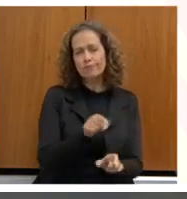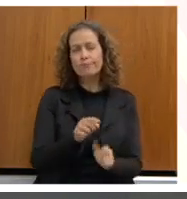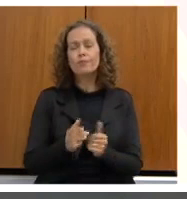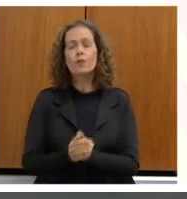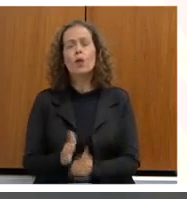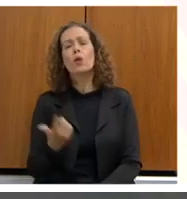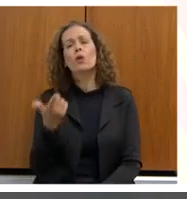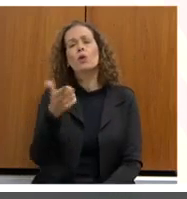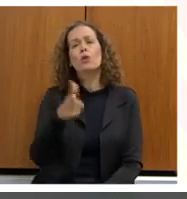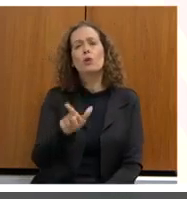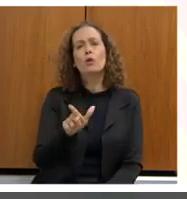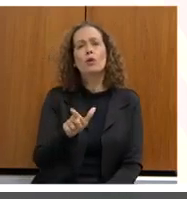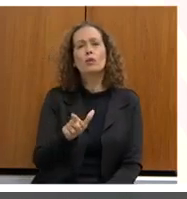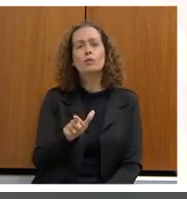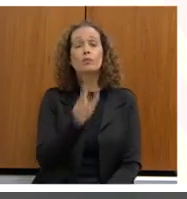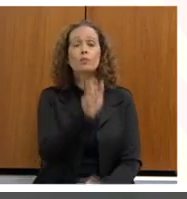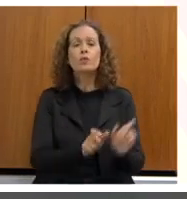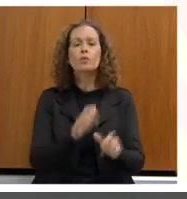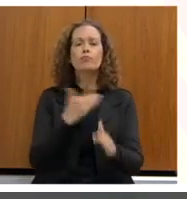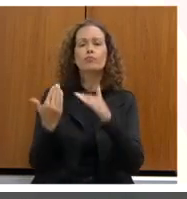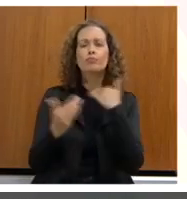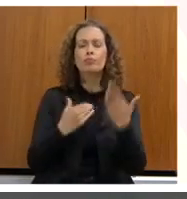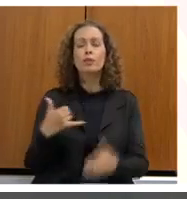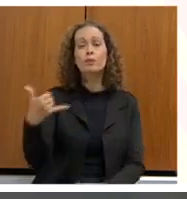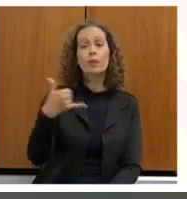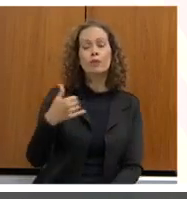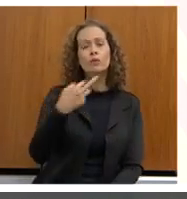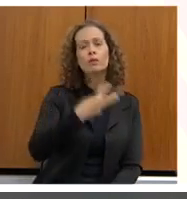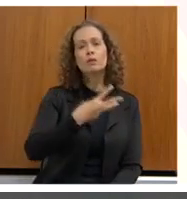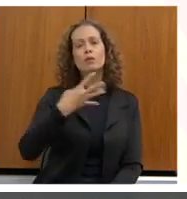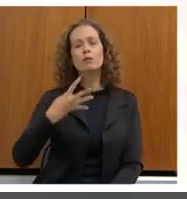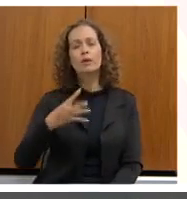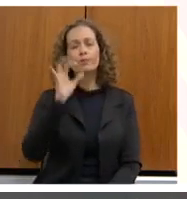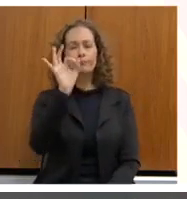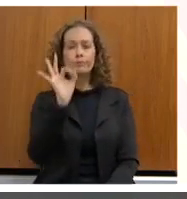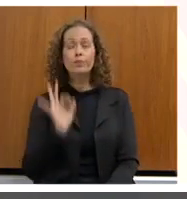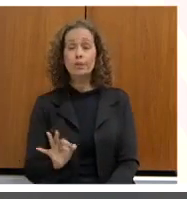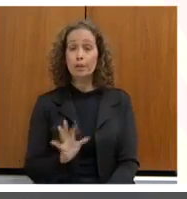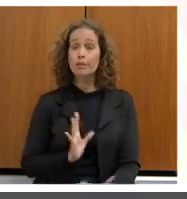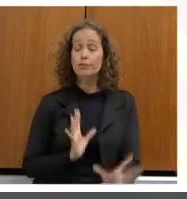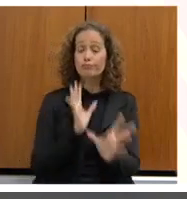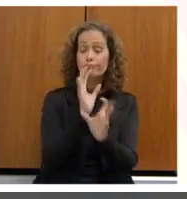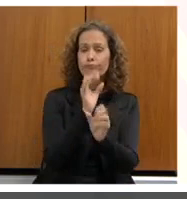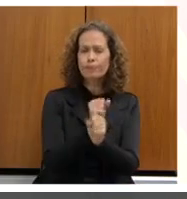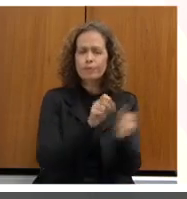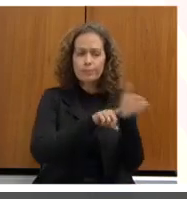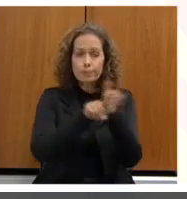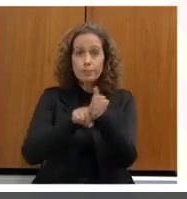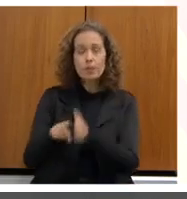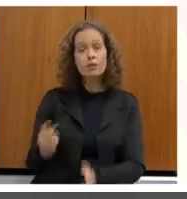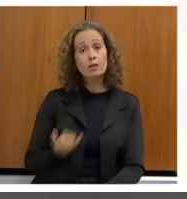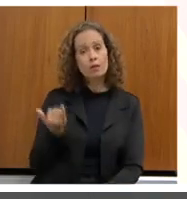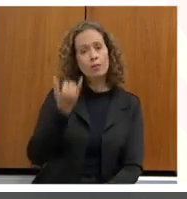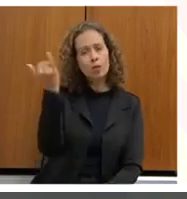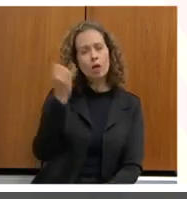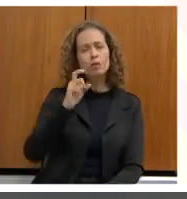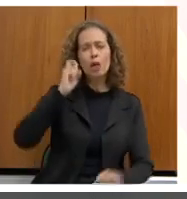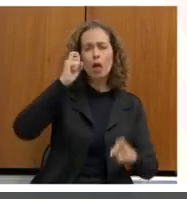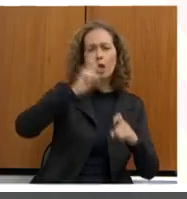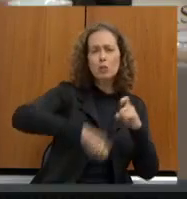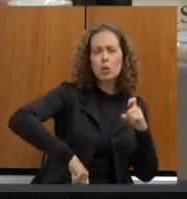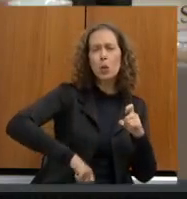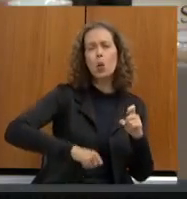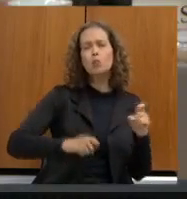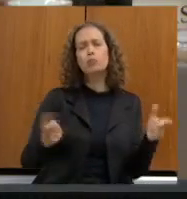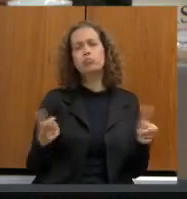roubos consumados - 34 por cento são números fantásticos números importantes redução no estúdio redução de